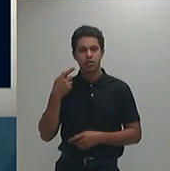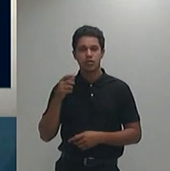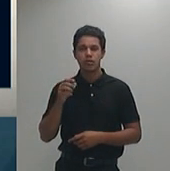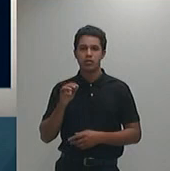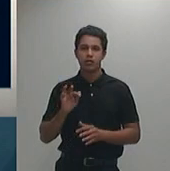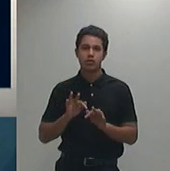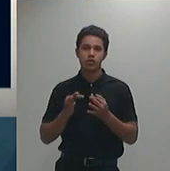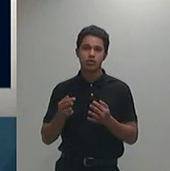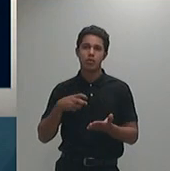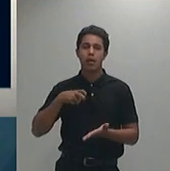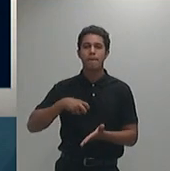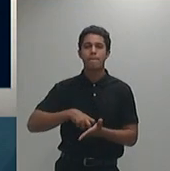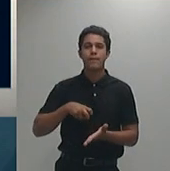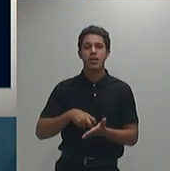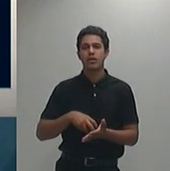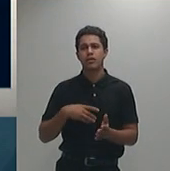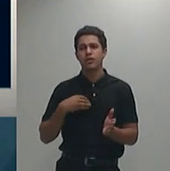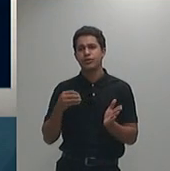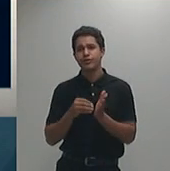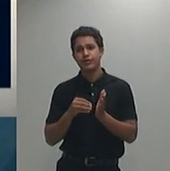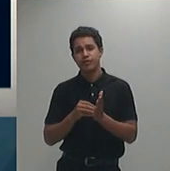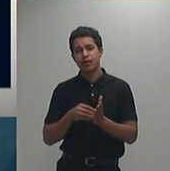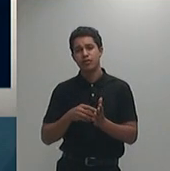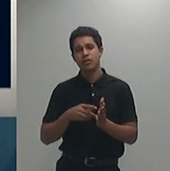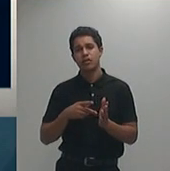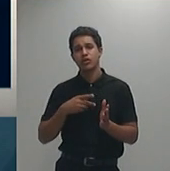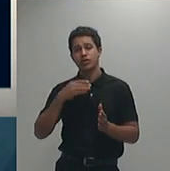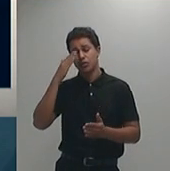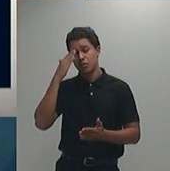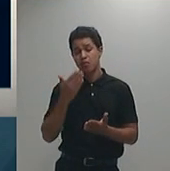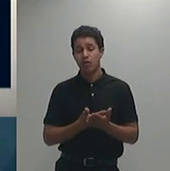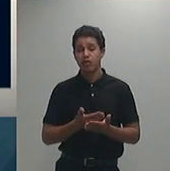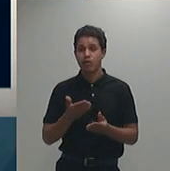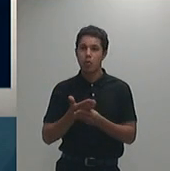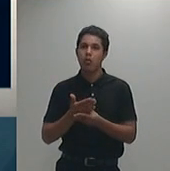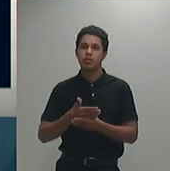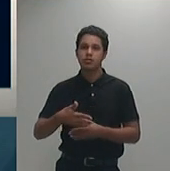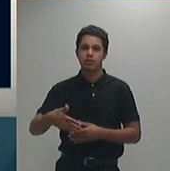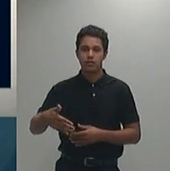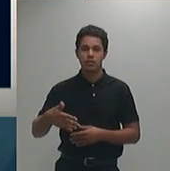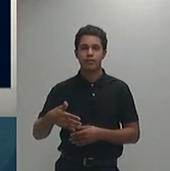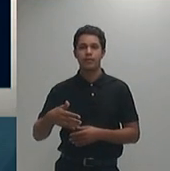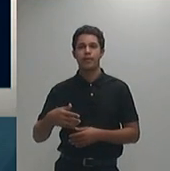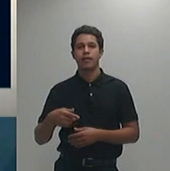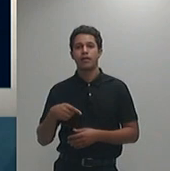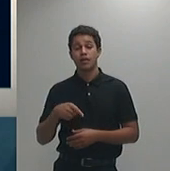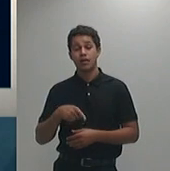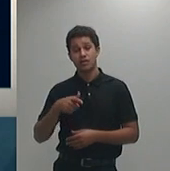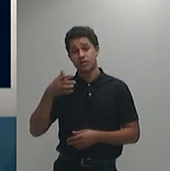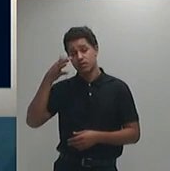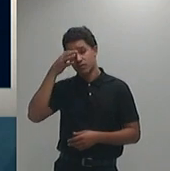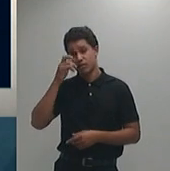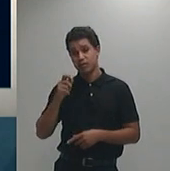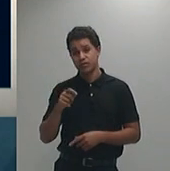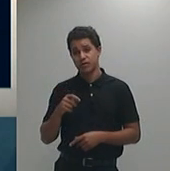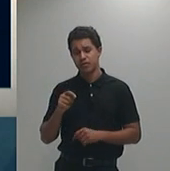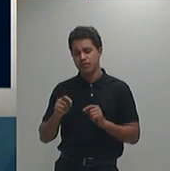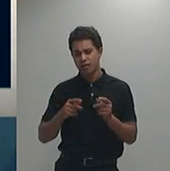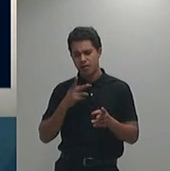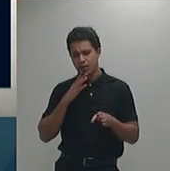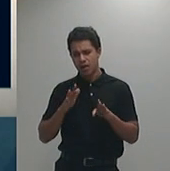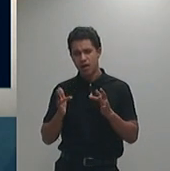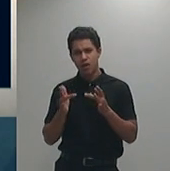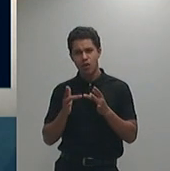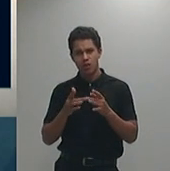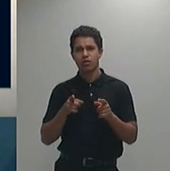de invalidade do procedimento com esse entendimento olhasse coaduna-se com a jurisprudência desta